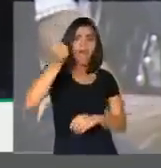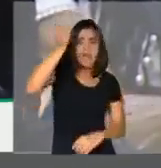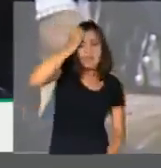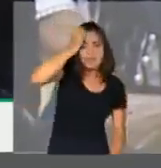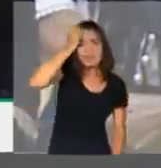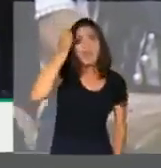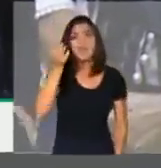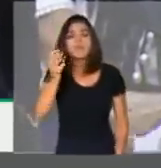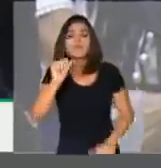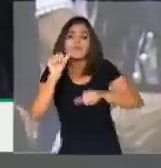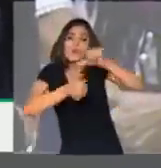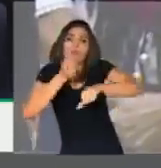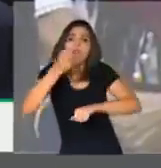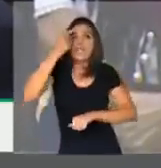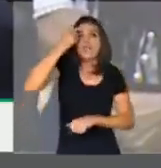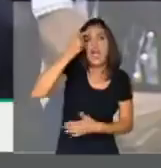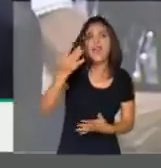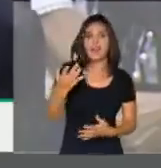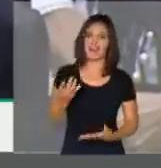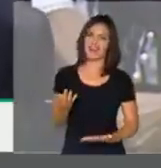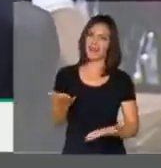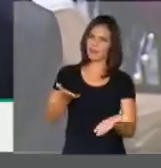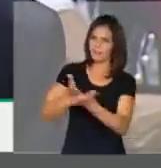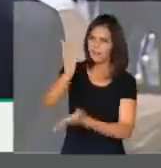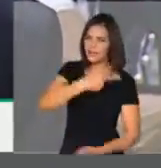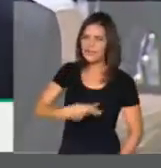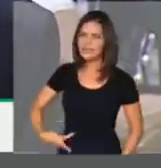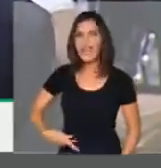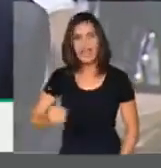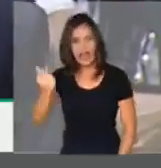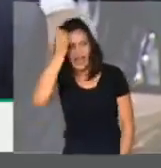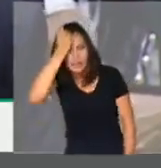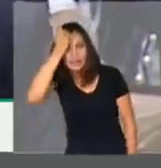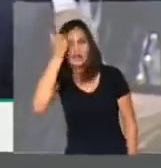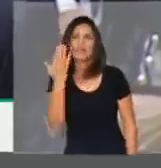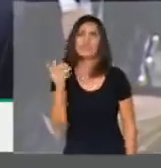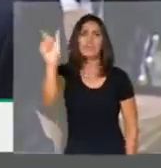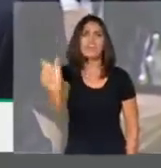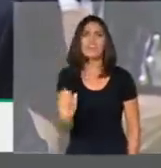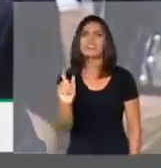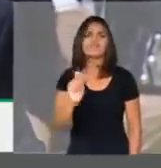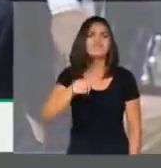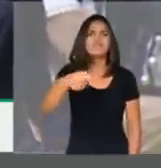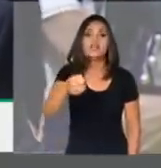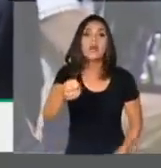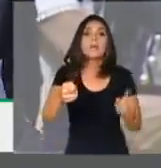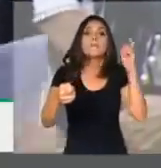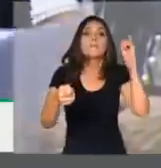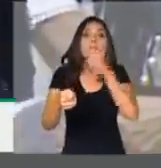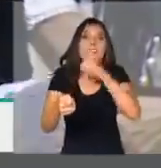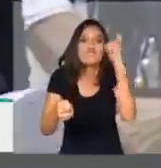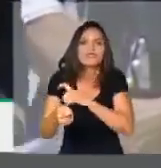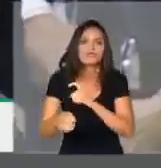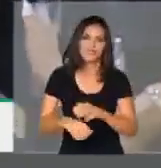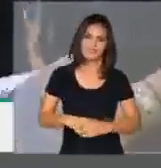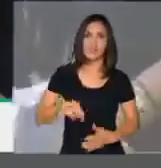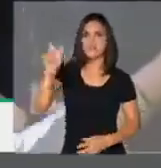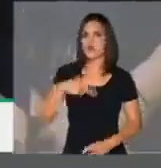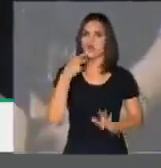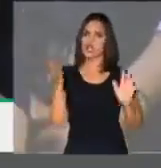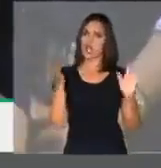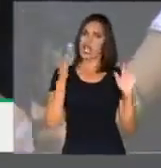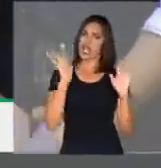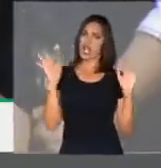arrependi. Depois que ele chegou lá, ele se arrependeu. Na verdade, ele mente, como ele mentiu também, que ele não tinha falado